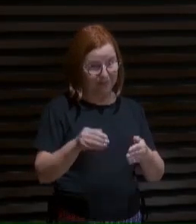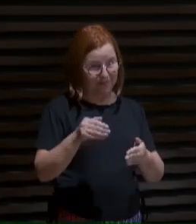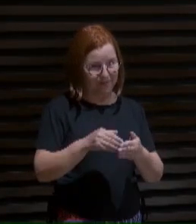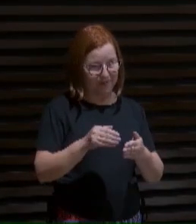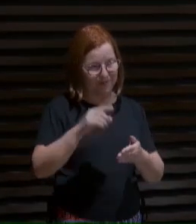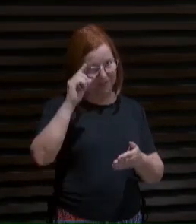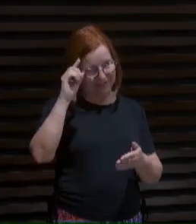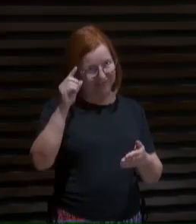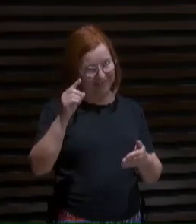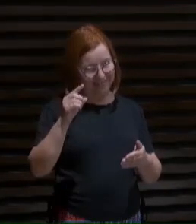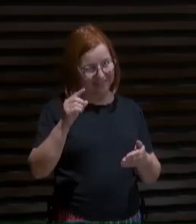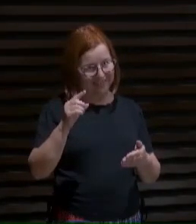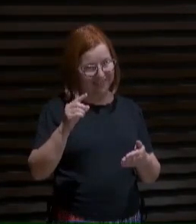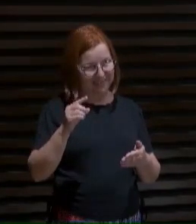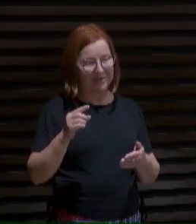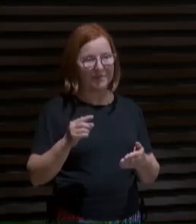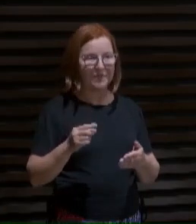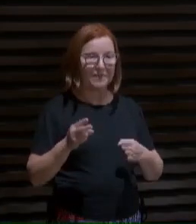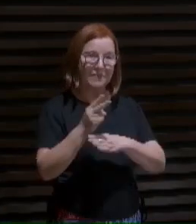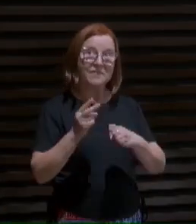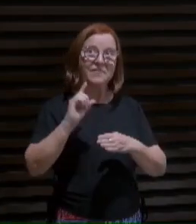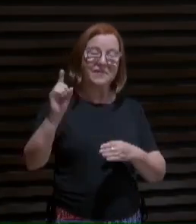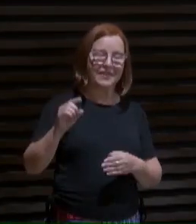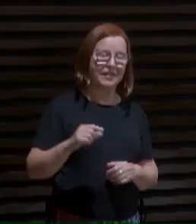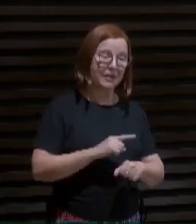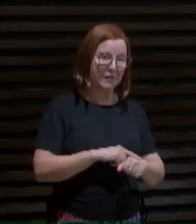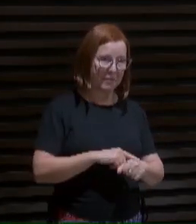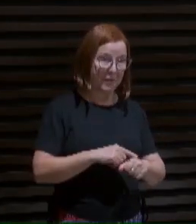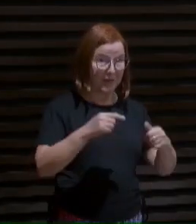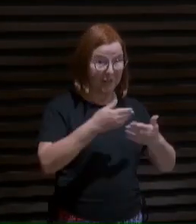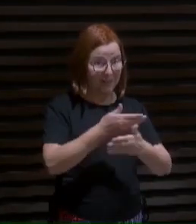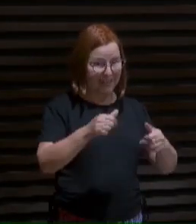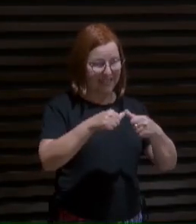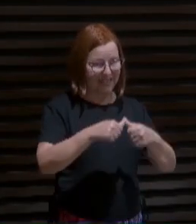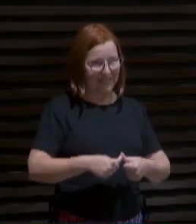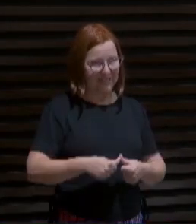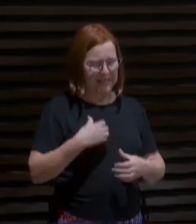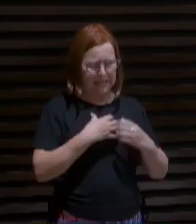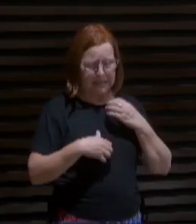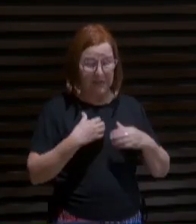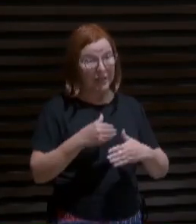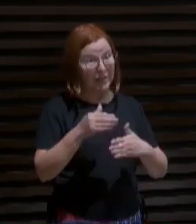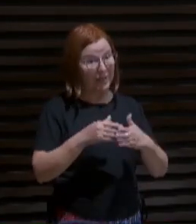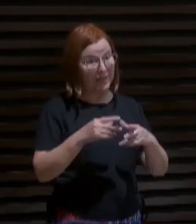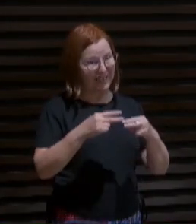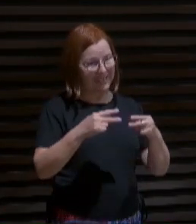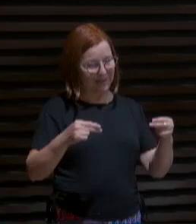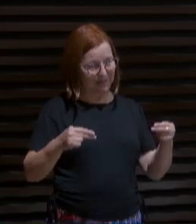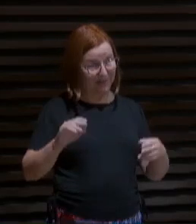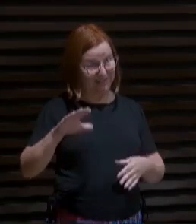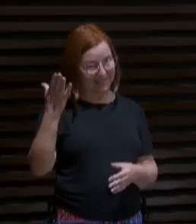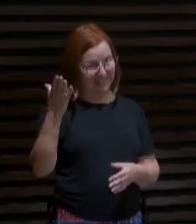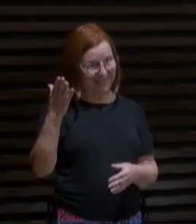Quando estiveres em angústia, e todas estas coisas te